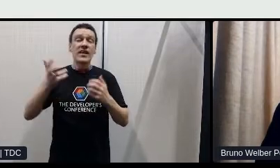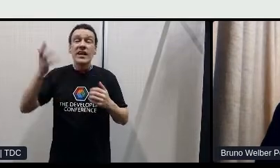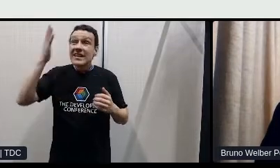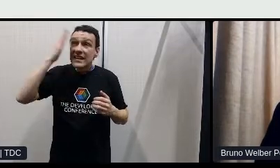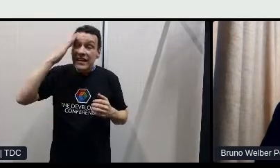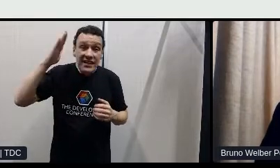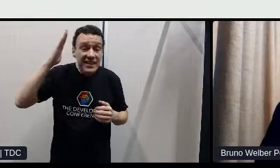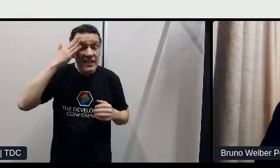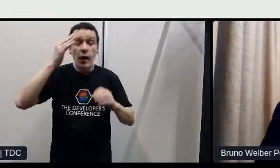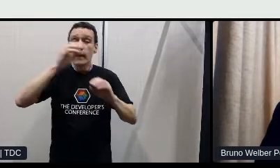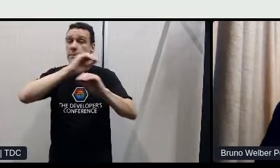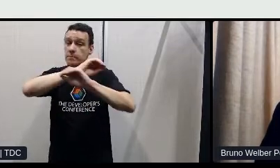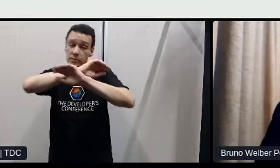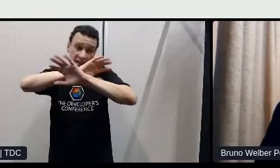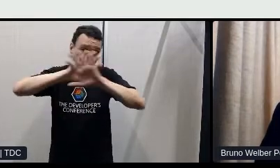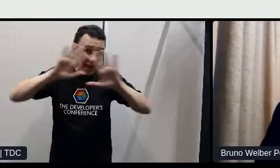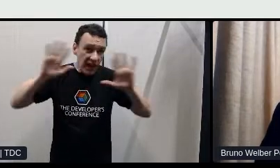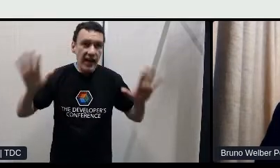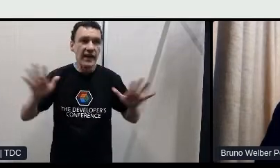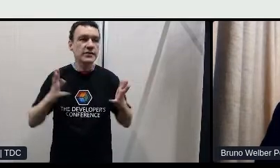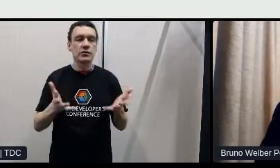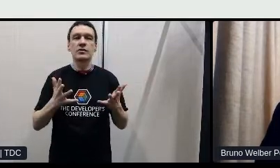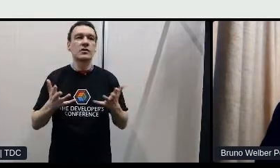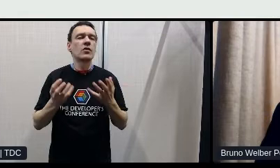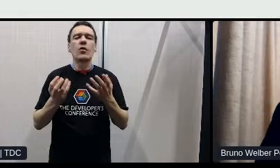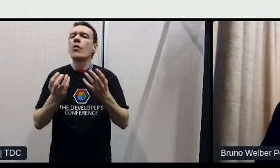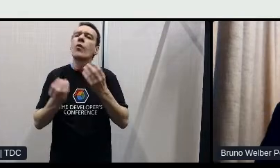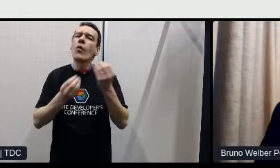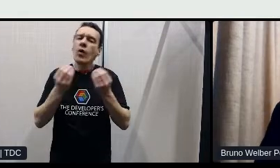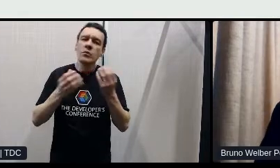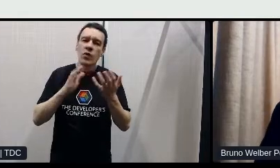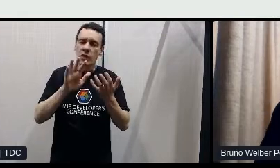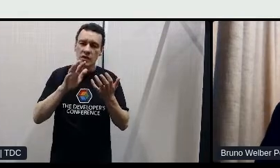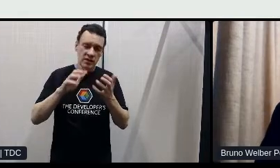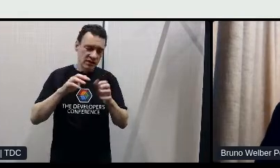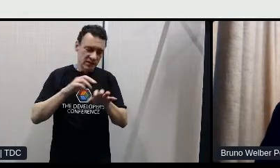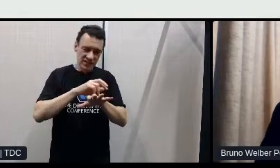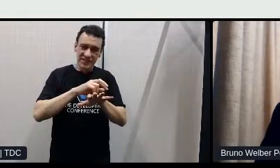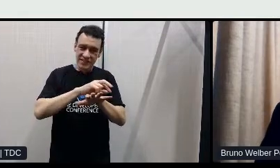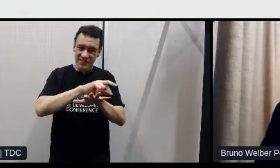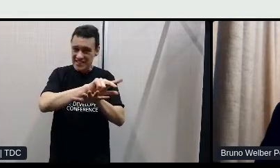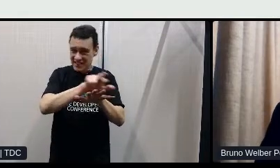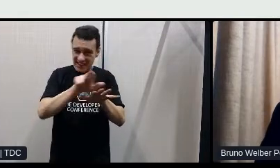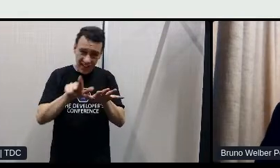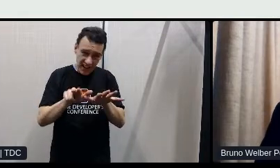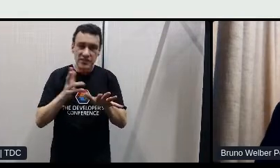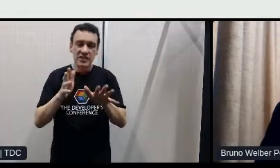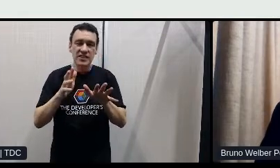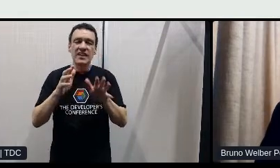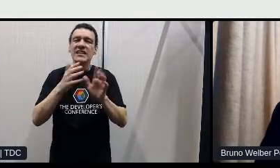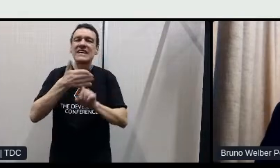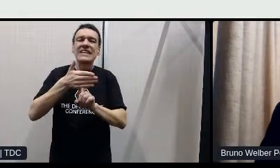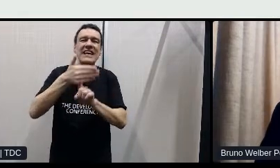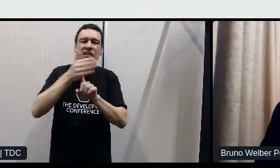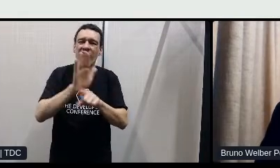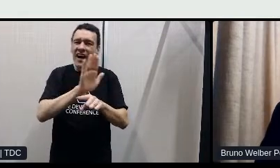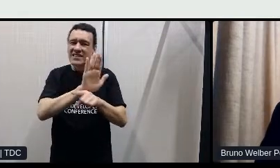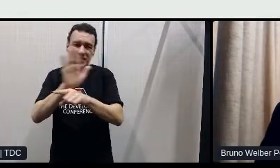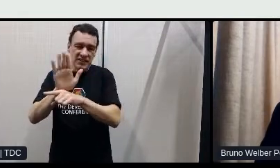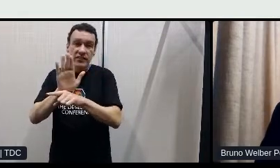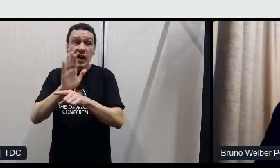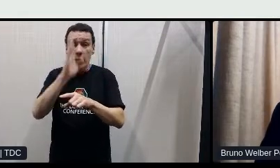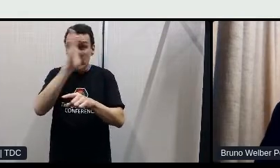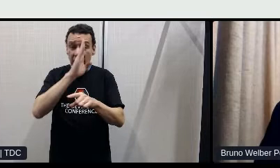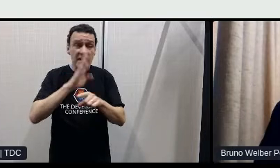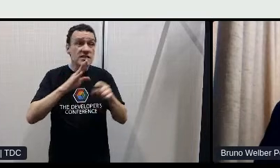realmente, entender como essa diversidade do uso da tecnologia assistiva, o uso do leitor de tela, no país continental como o Brasil